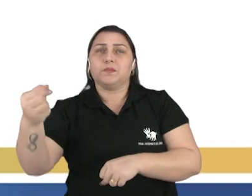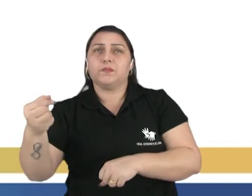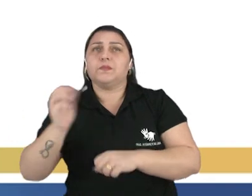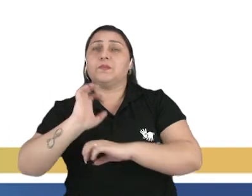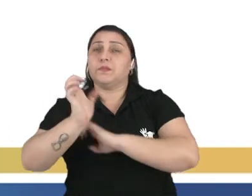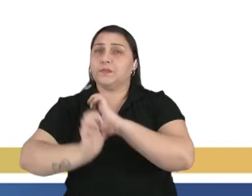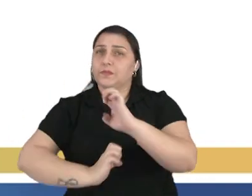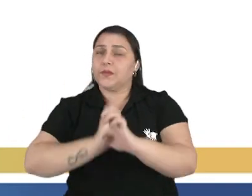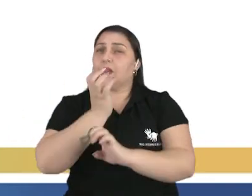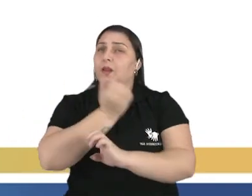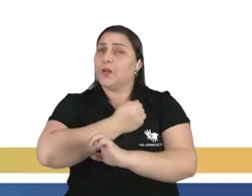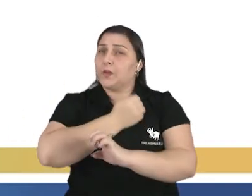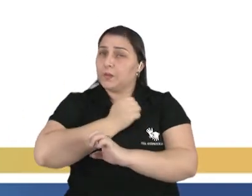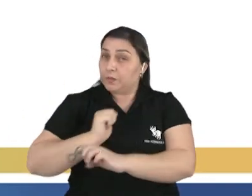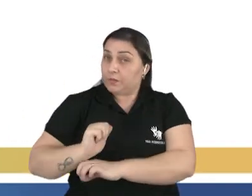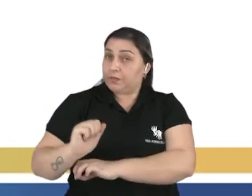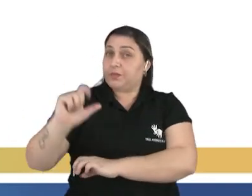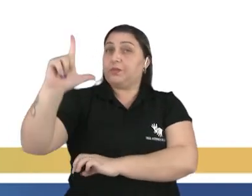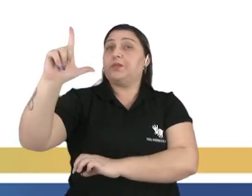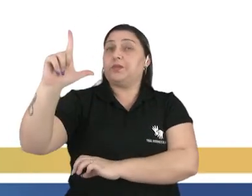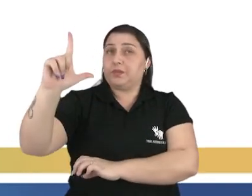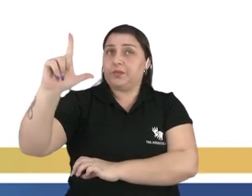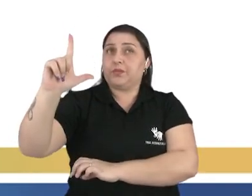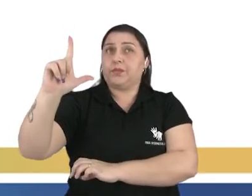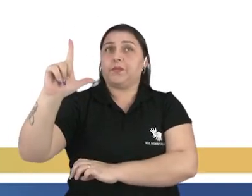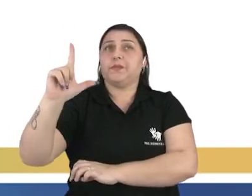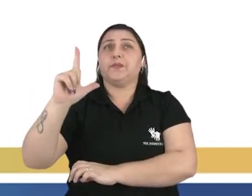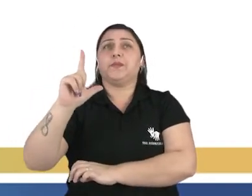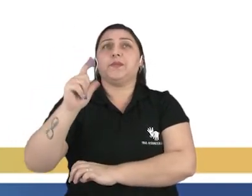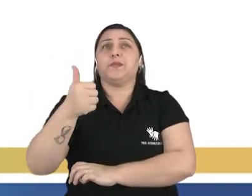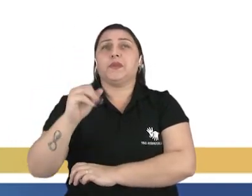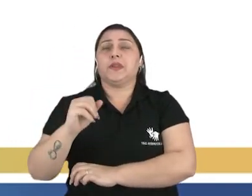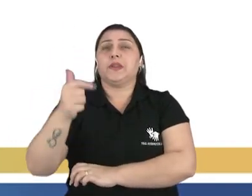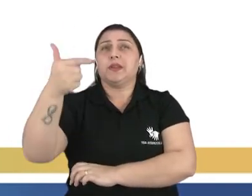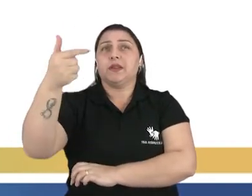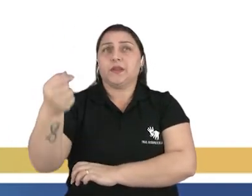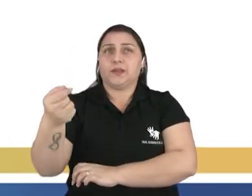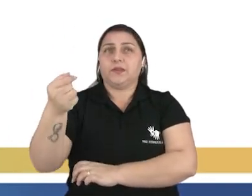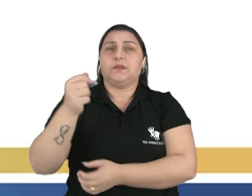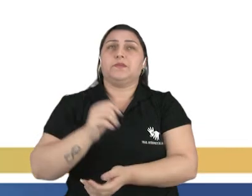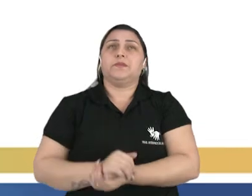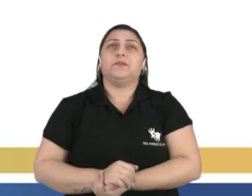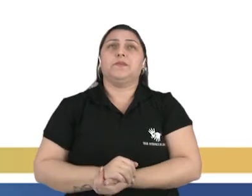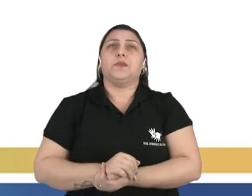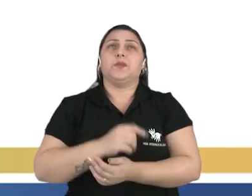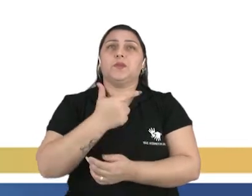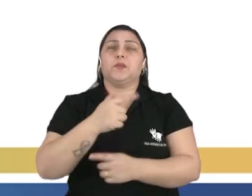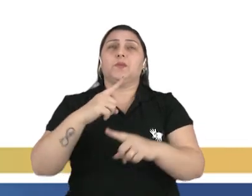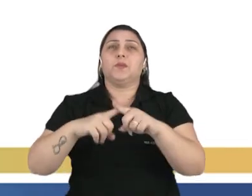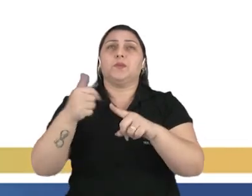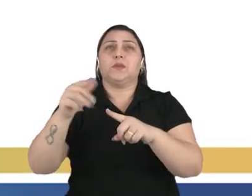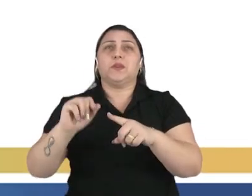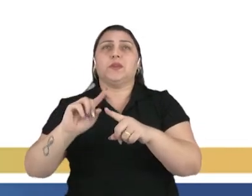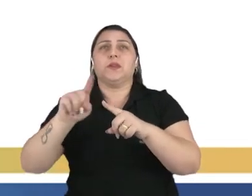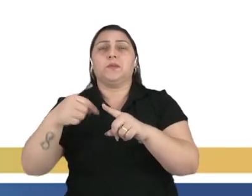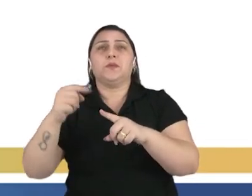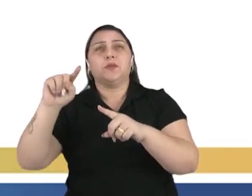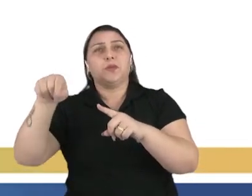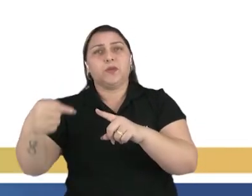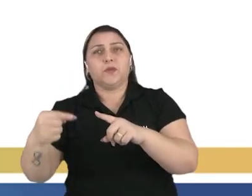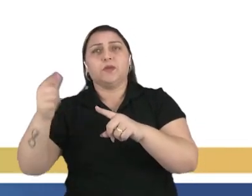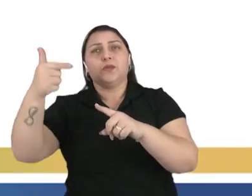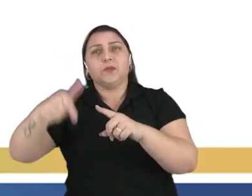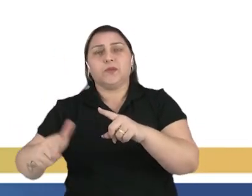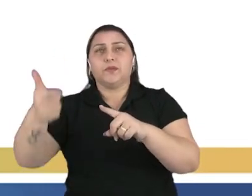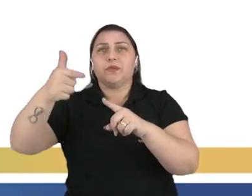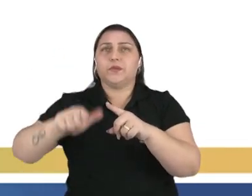Gente, isso aqui é um número tão alto. Vezes 10 elevado a 20, você pega o 2, multiplica por 10, depois de novo, depois de